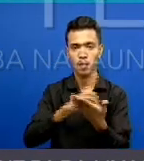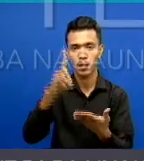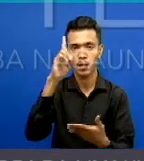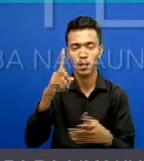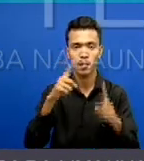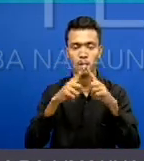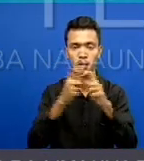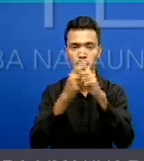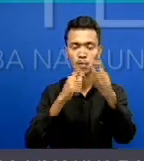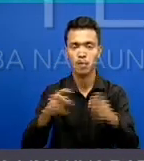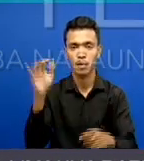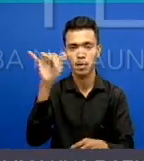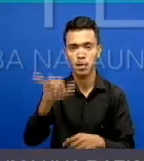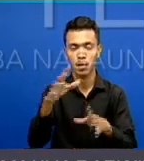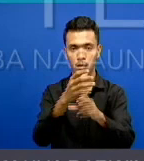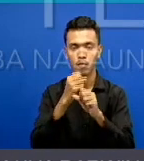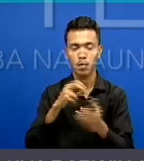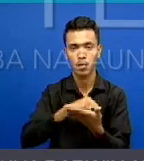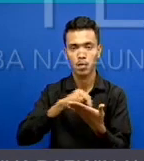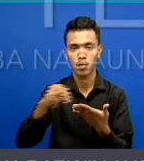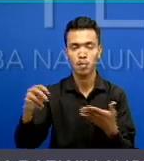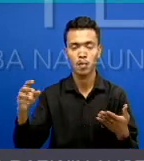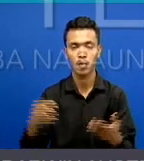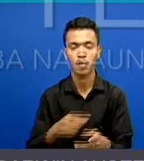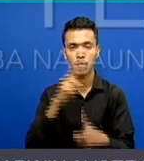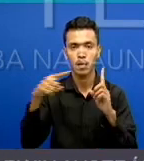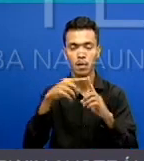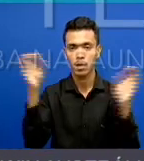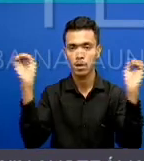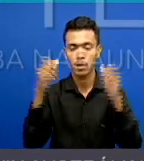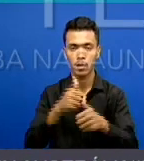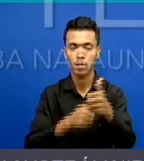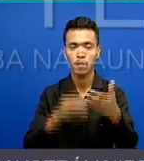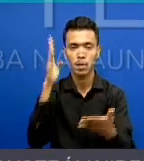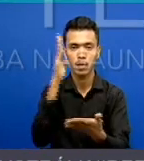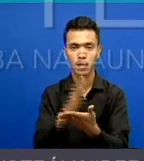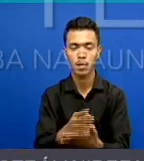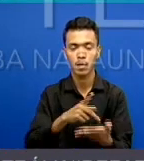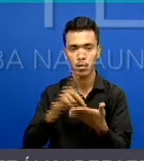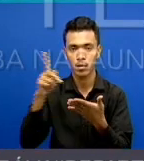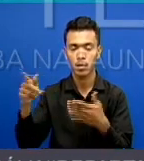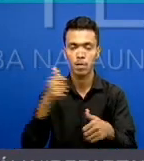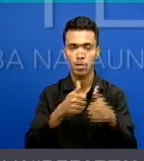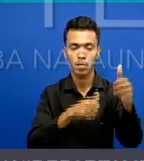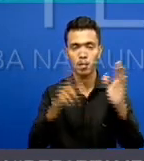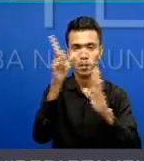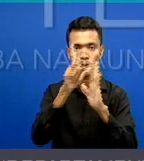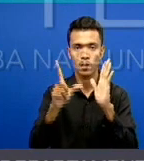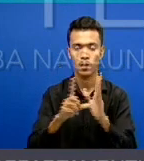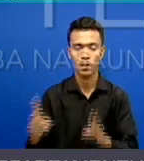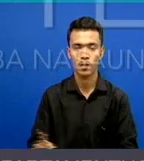ba transporte na insira a tuba fote chapa original, ba ir ela cumpre, ba se ralou a atuação, onde aplica infração tuir lei código